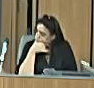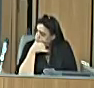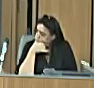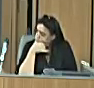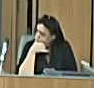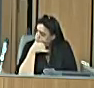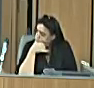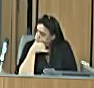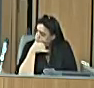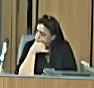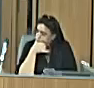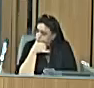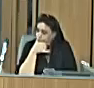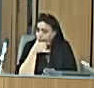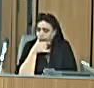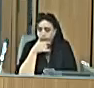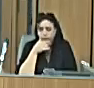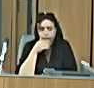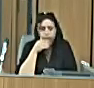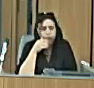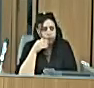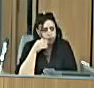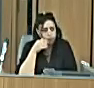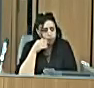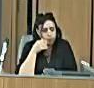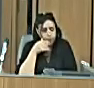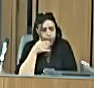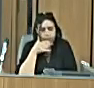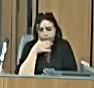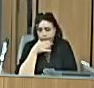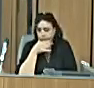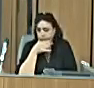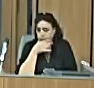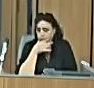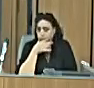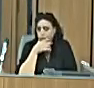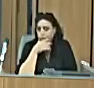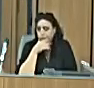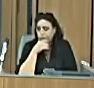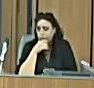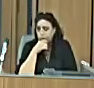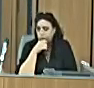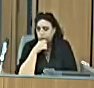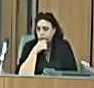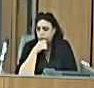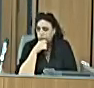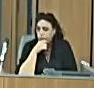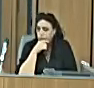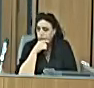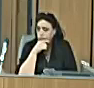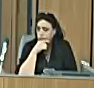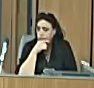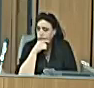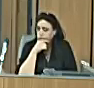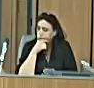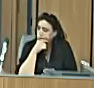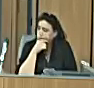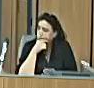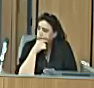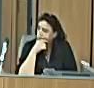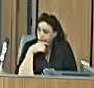isso está ocorrendo então a minha fala que a minha proposição é que os técnicos o pessoal administrativo